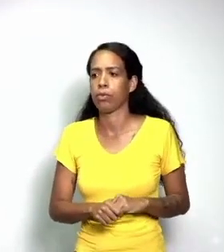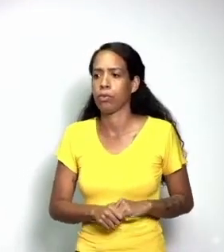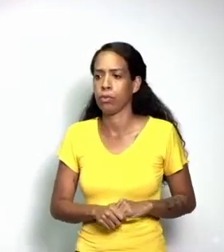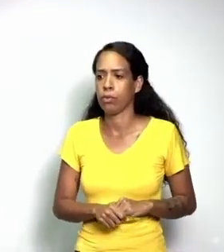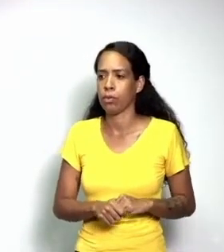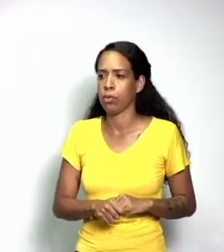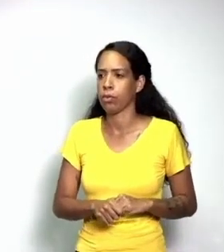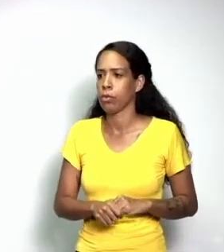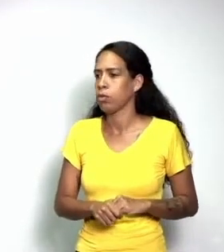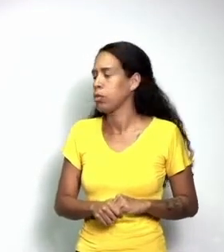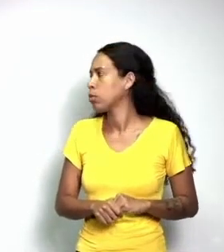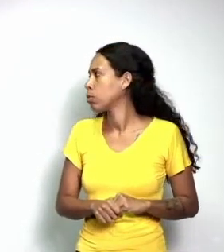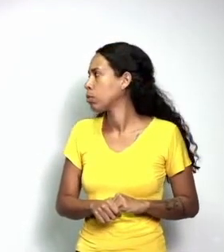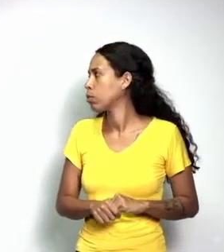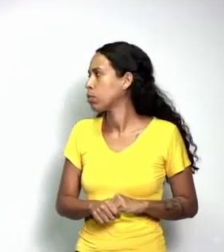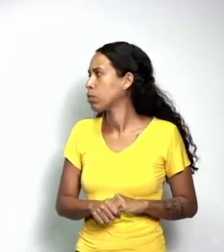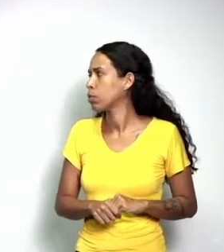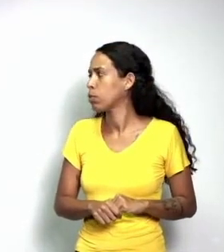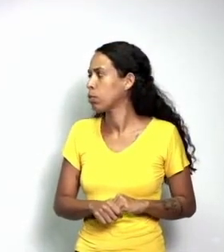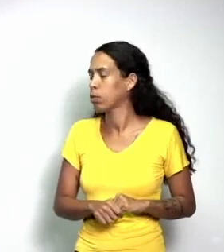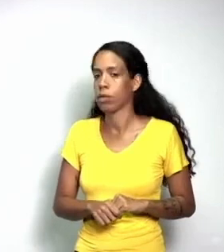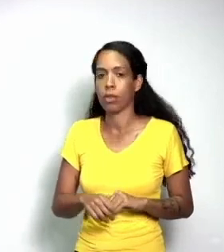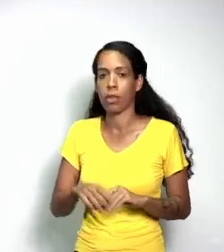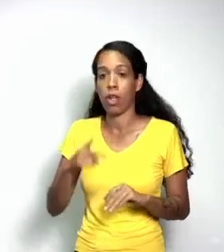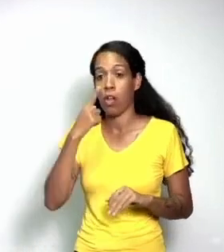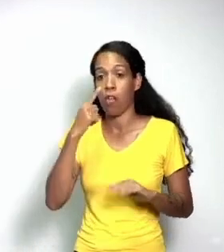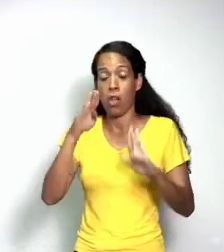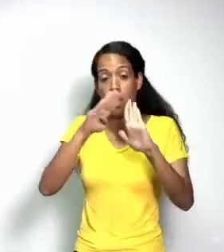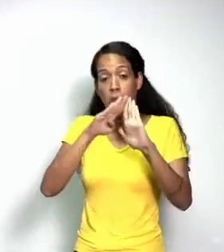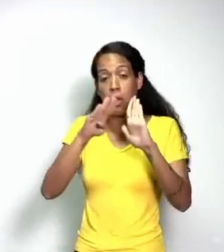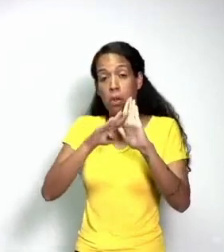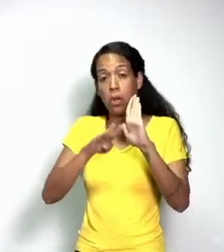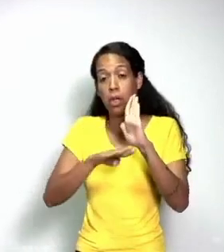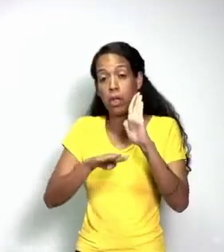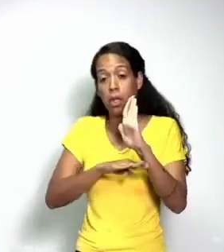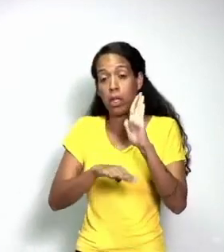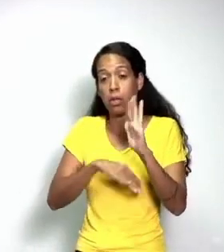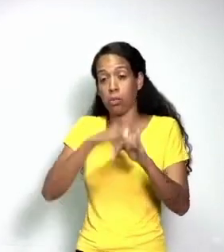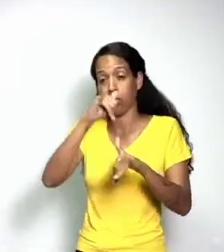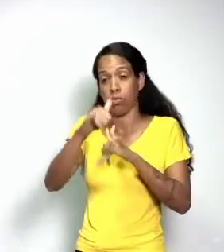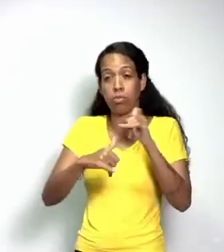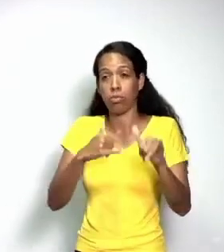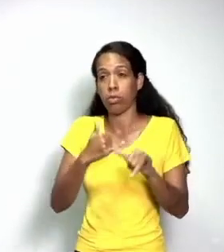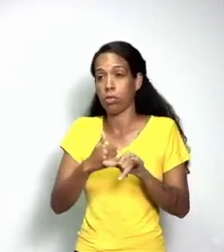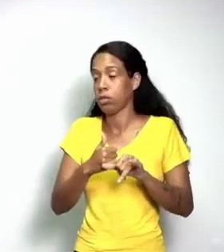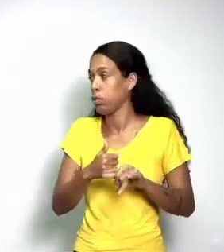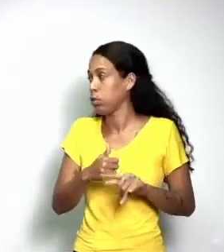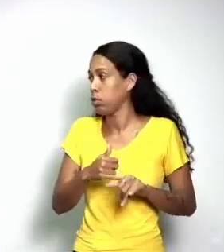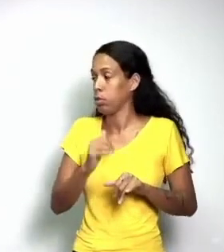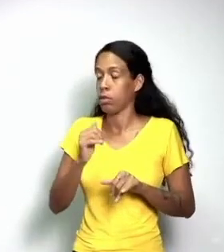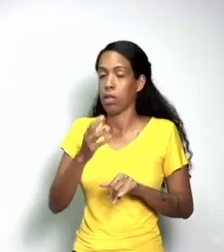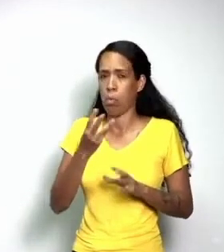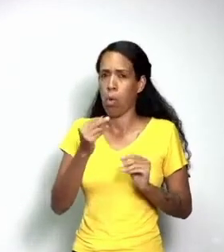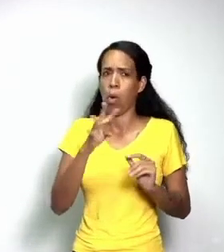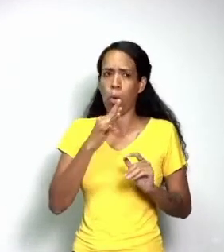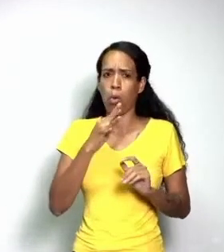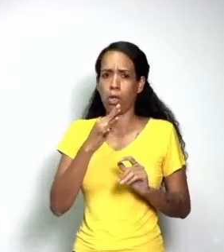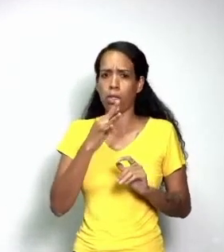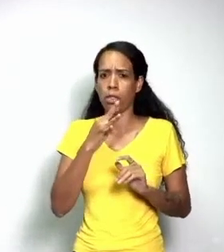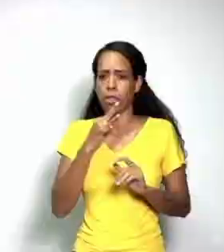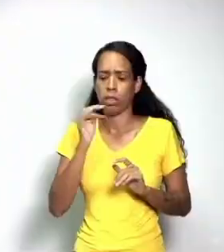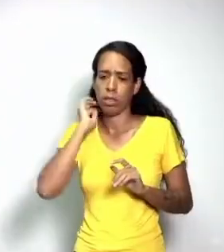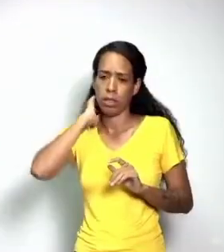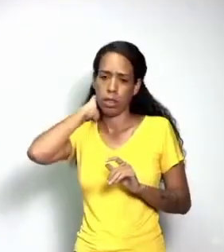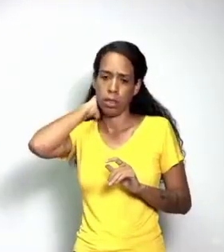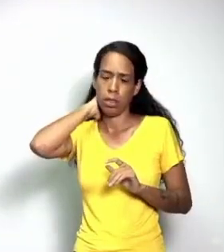Aí eu dei uma pesquisada também em lista. Eu achei um site de uma matéria até bem conhecida,